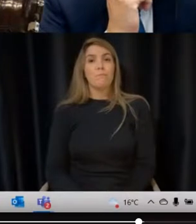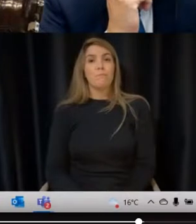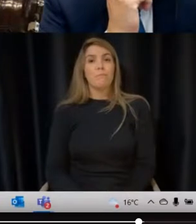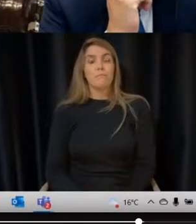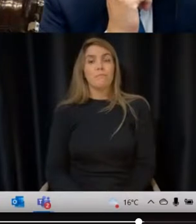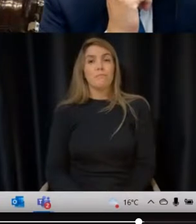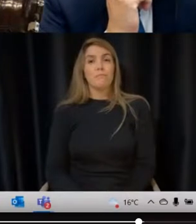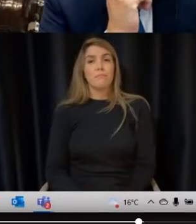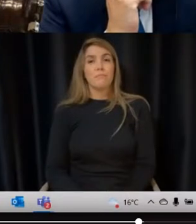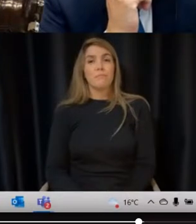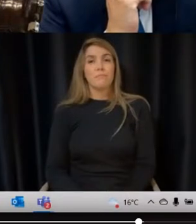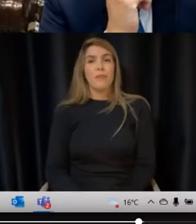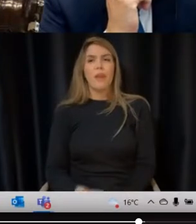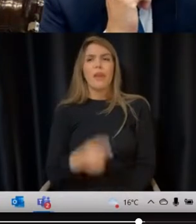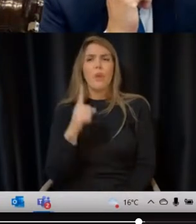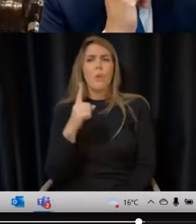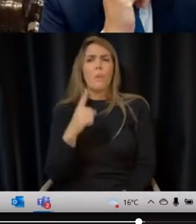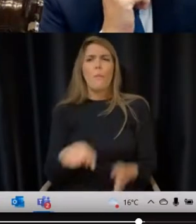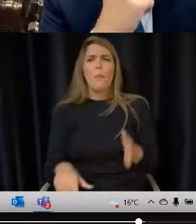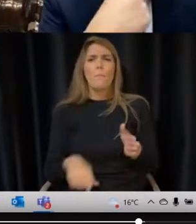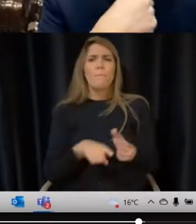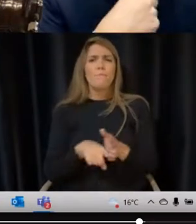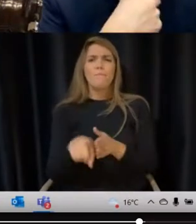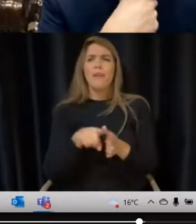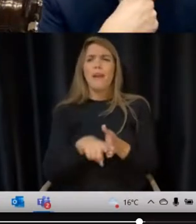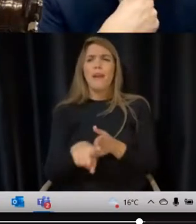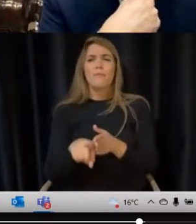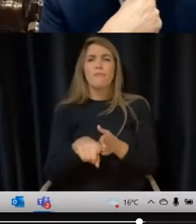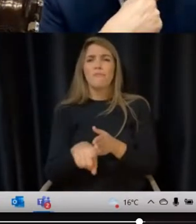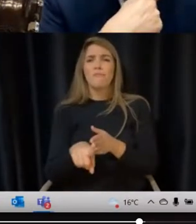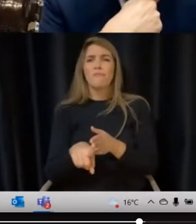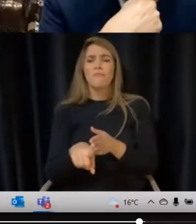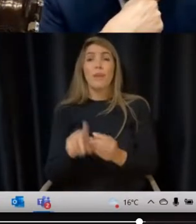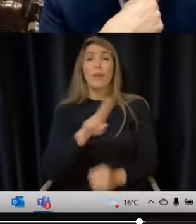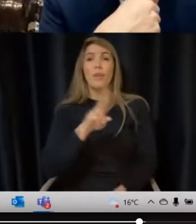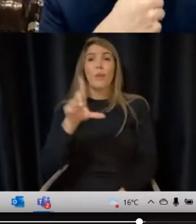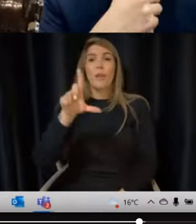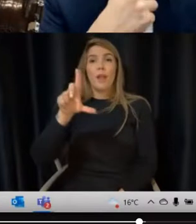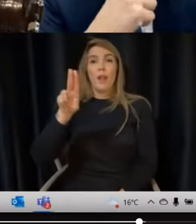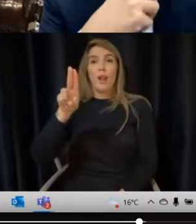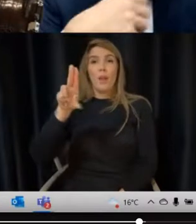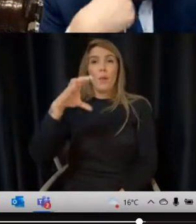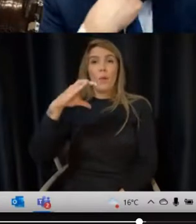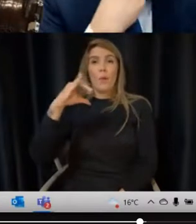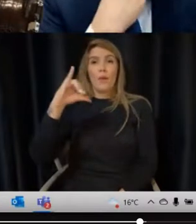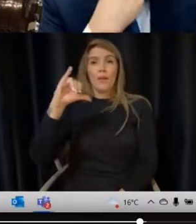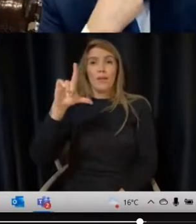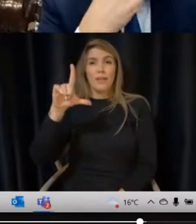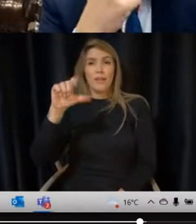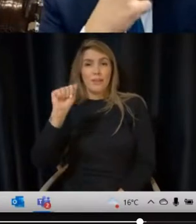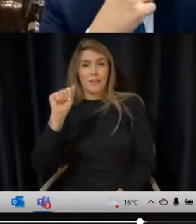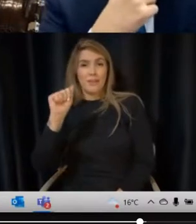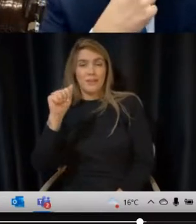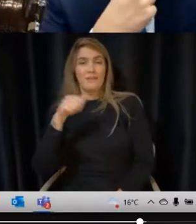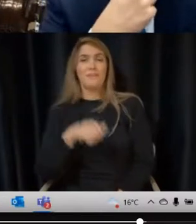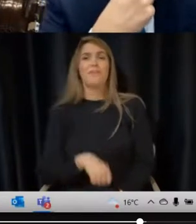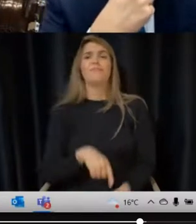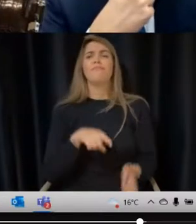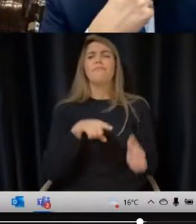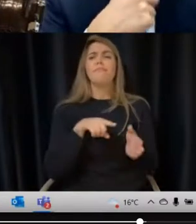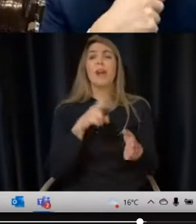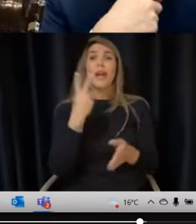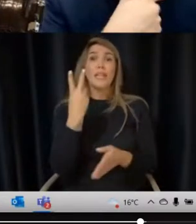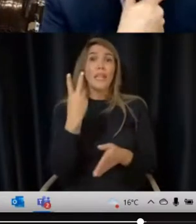Americana, ela tinha feito uma outra aqui, deixa eu achar. Lucila Ferreira Bera, de Americana. Lucila, eu vou começar com a sua segunda